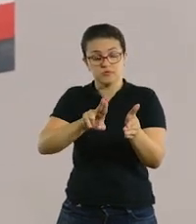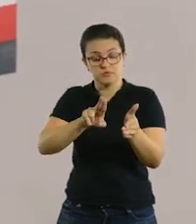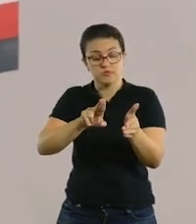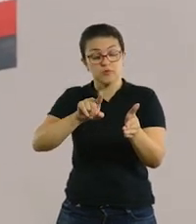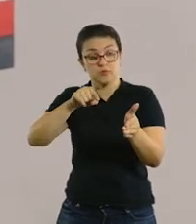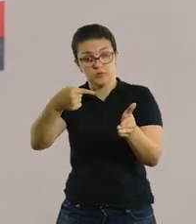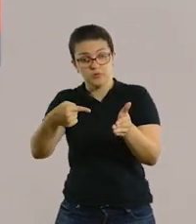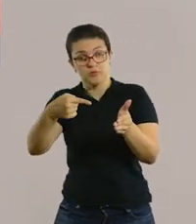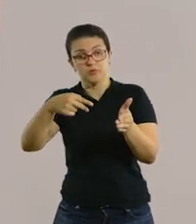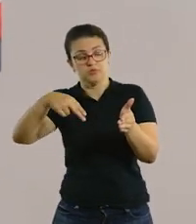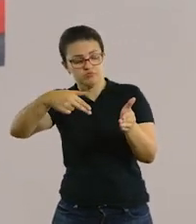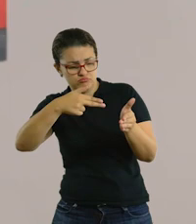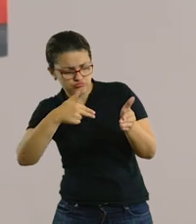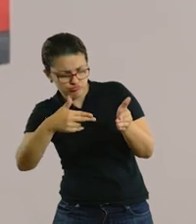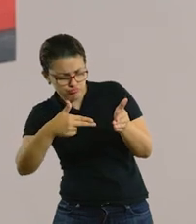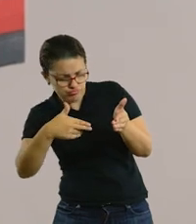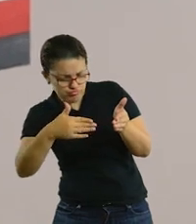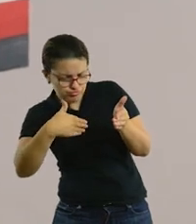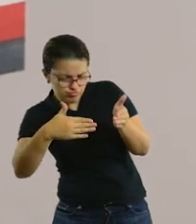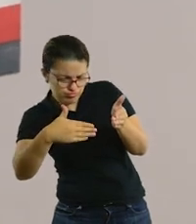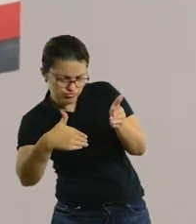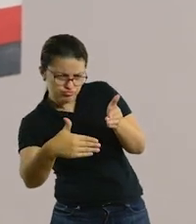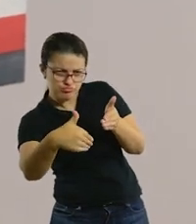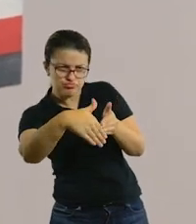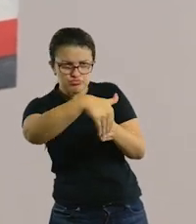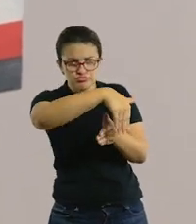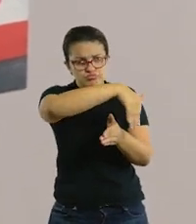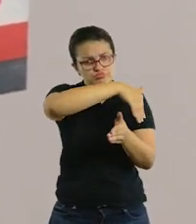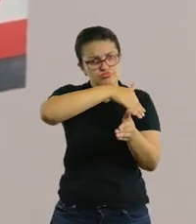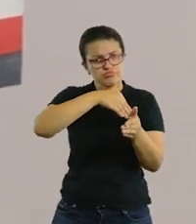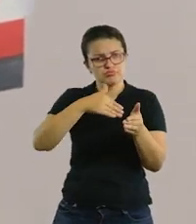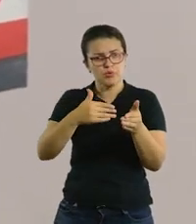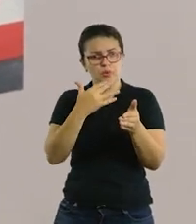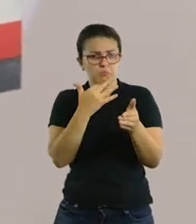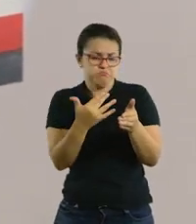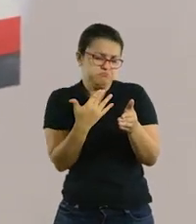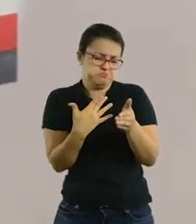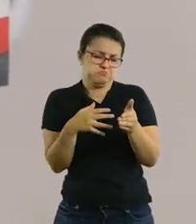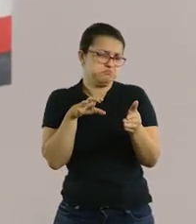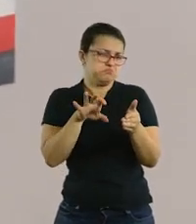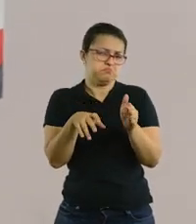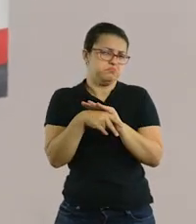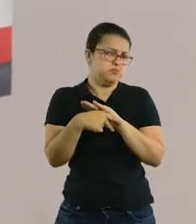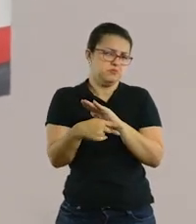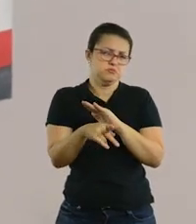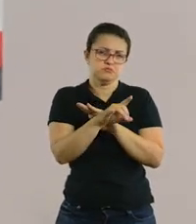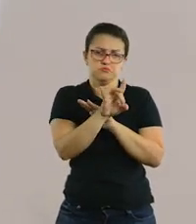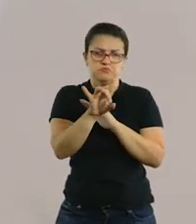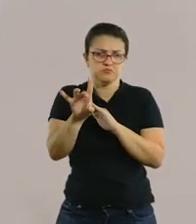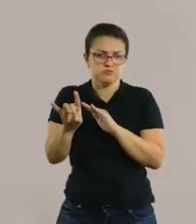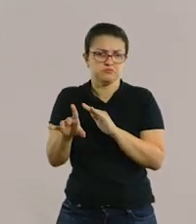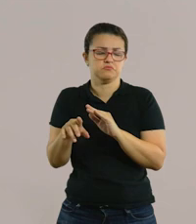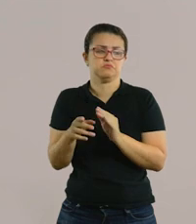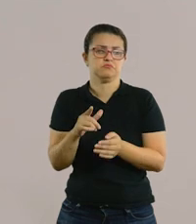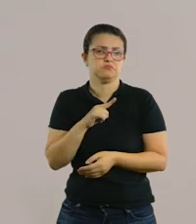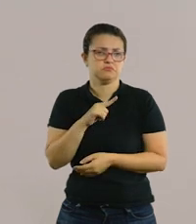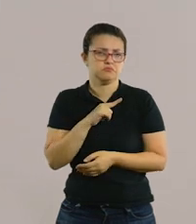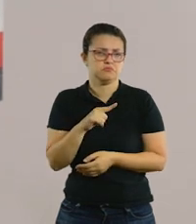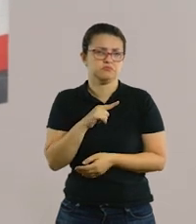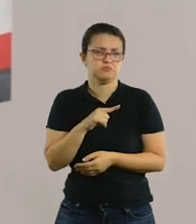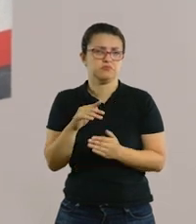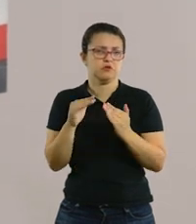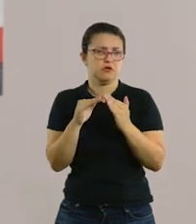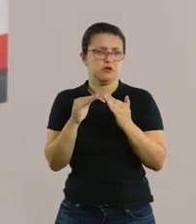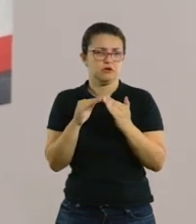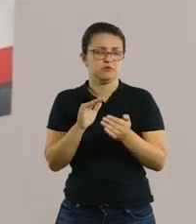vão pintar ou colorir da forma que vocês preferirem, com os materiais